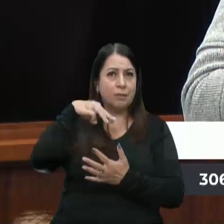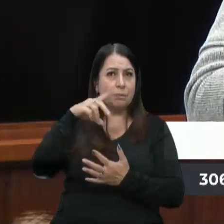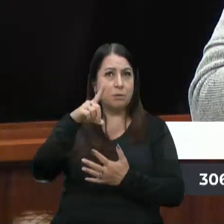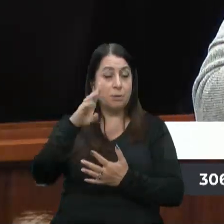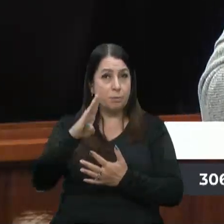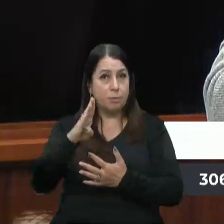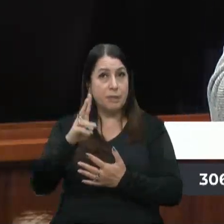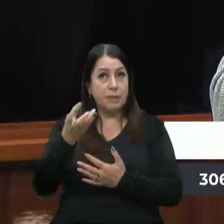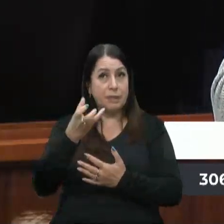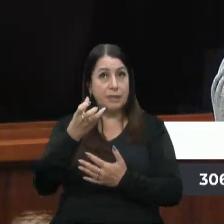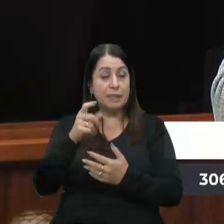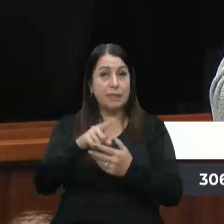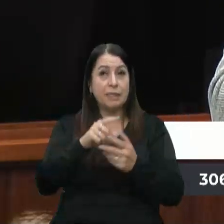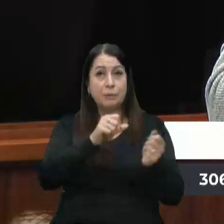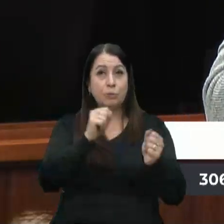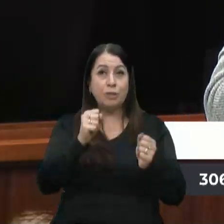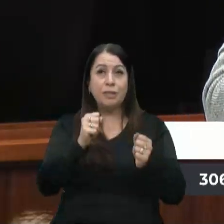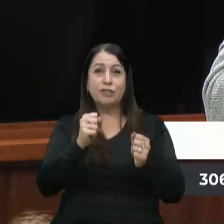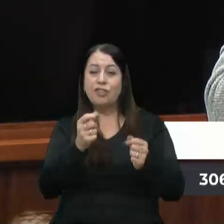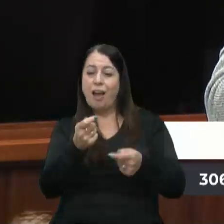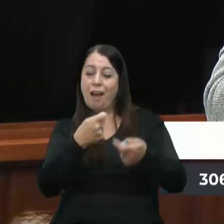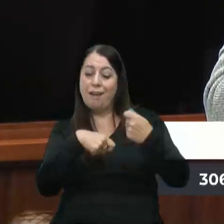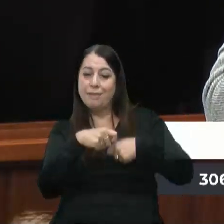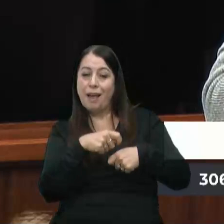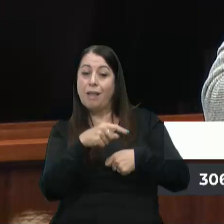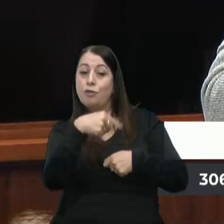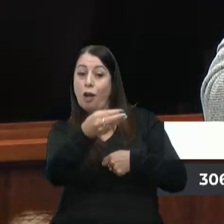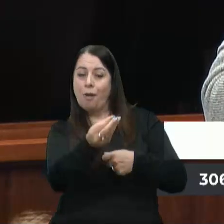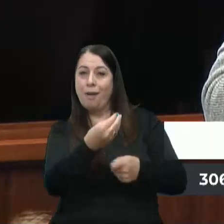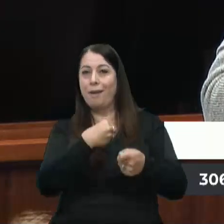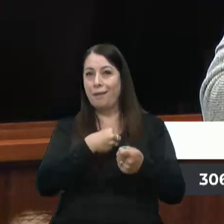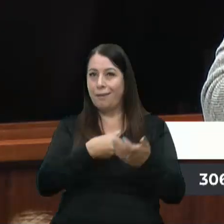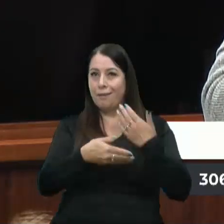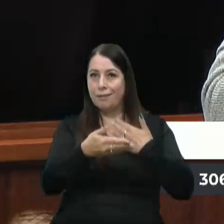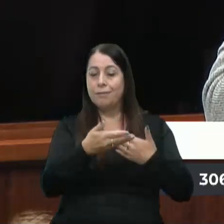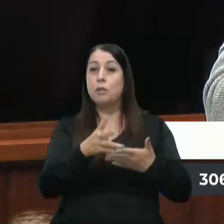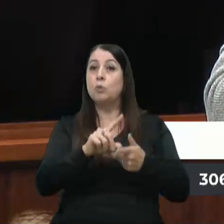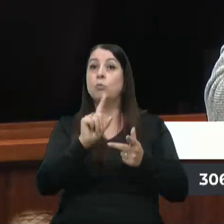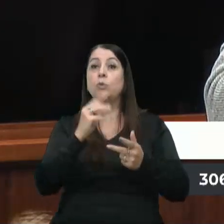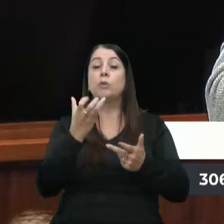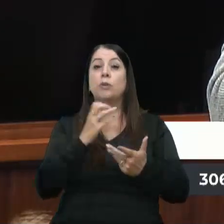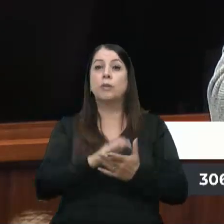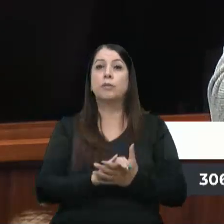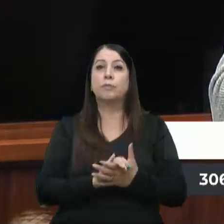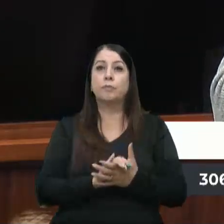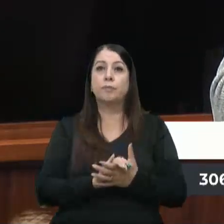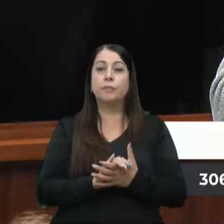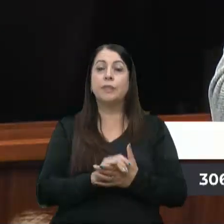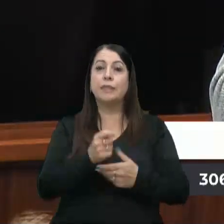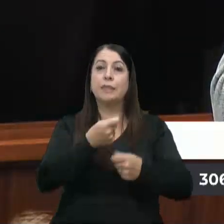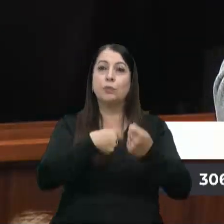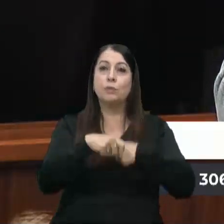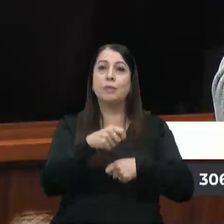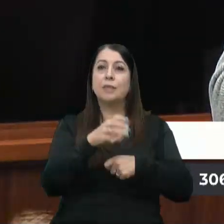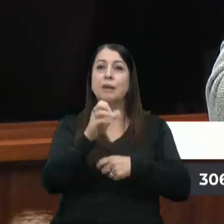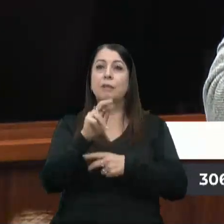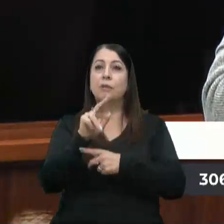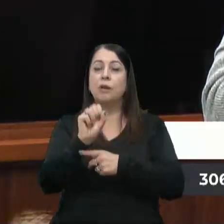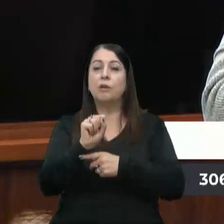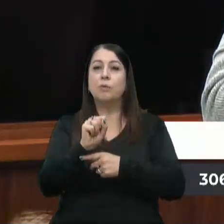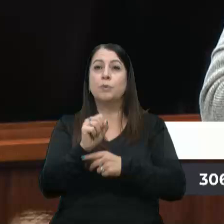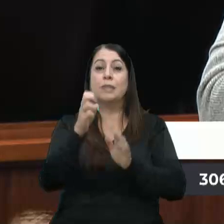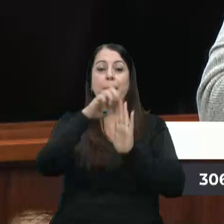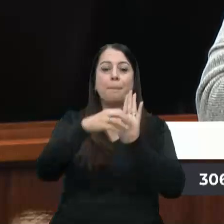né tá querendo ter o poder de barganha o toma lá dá cá né o que que eles querem negociar cargos emendas